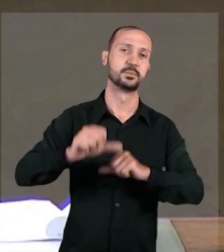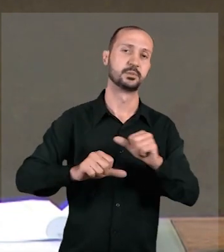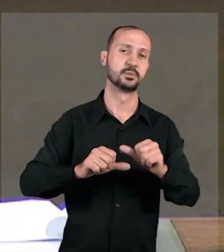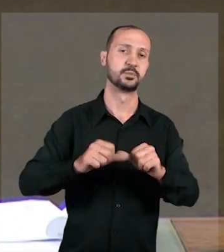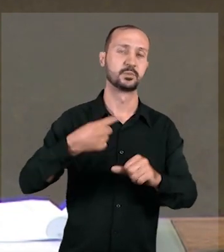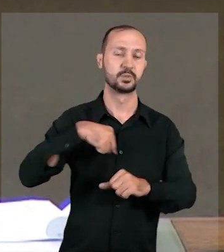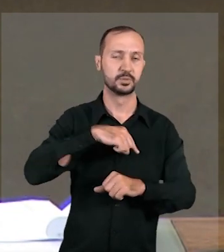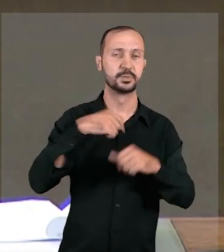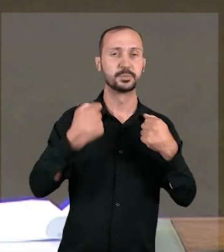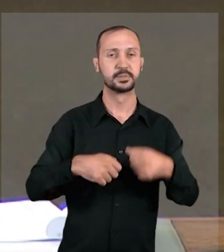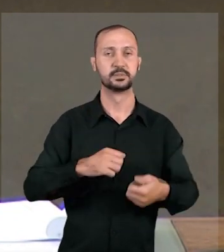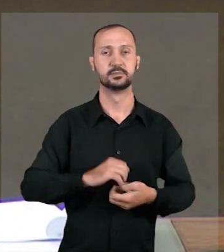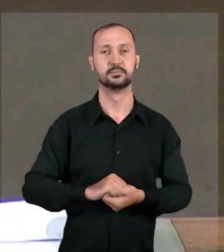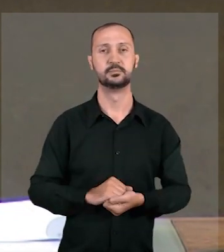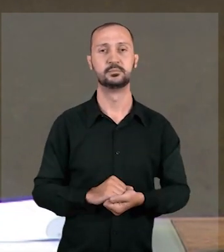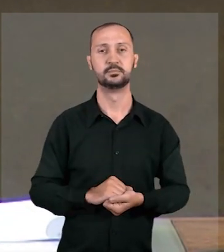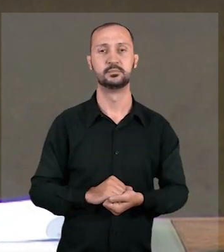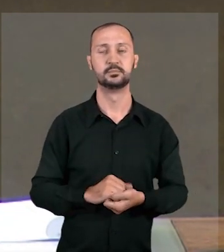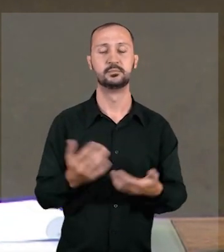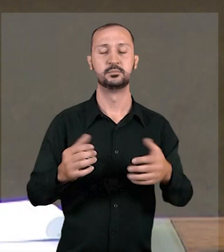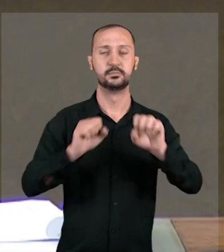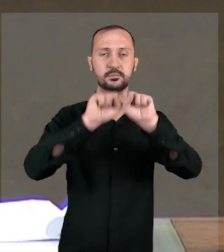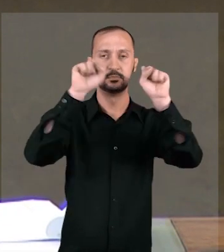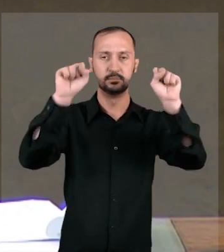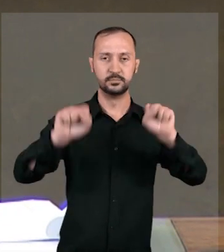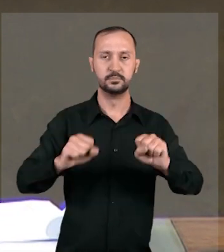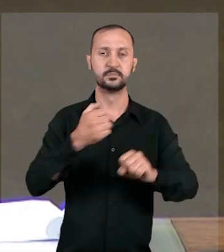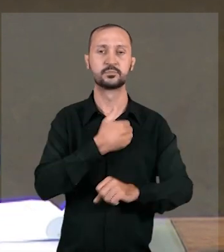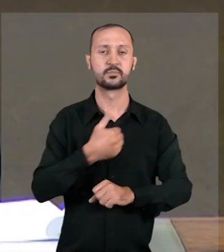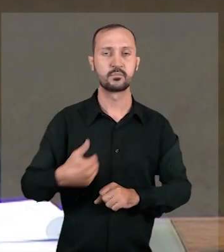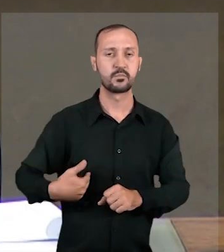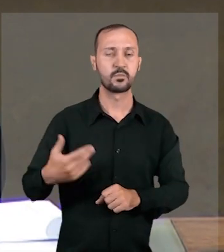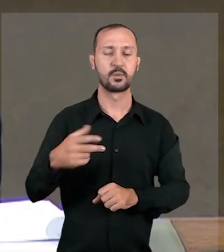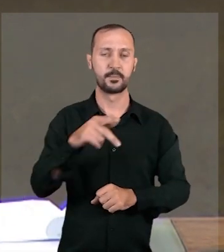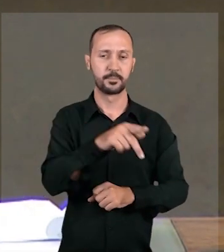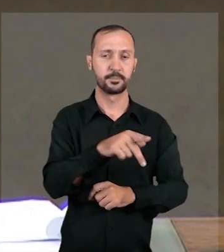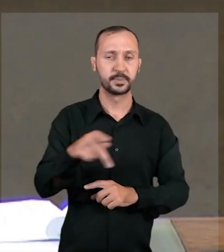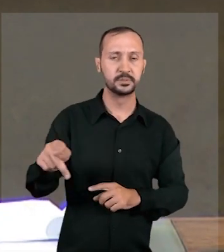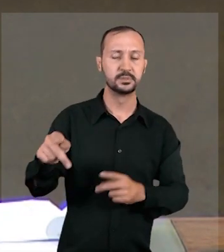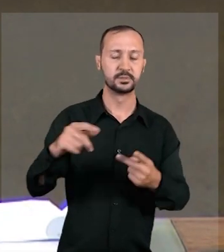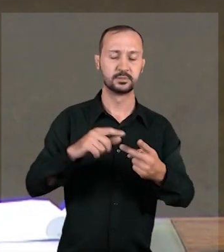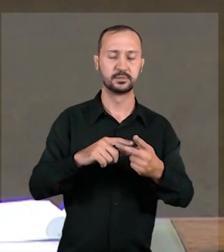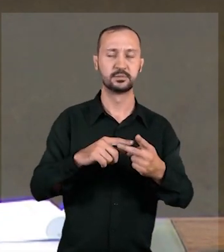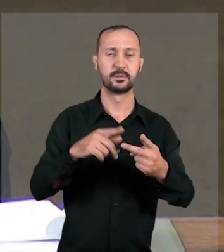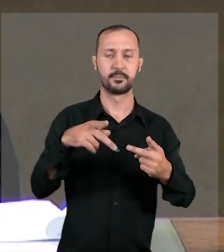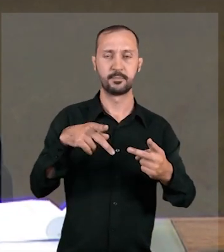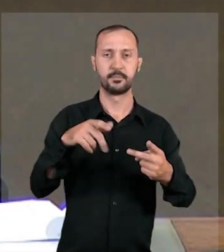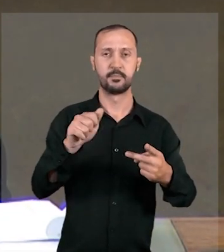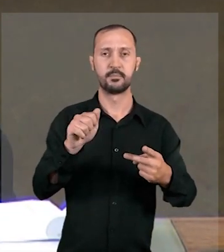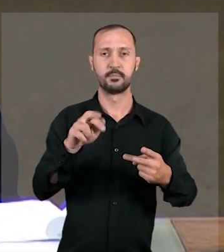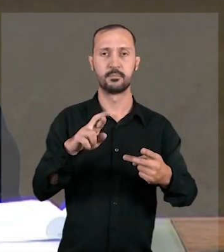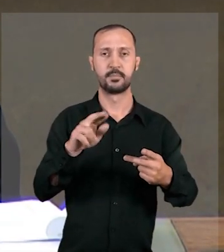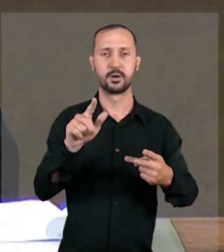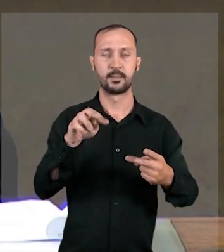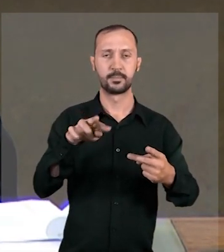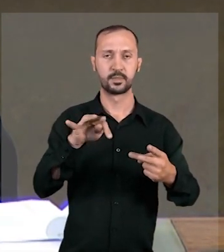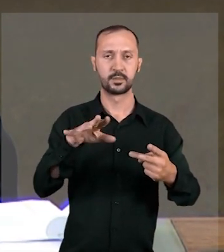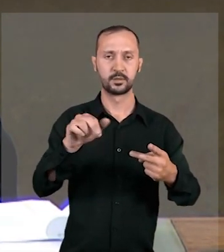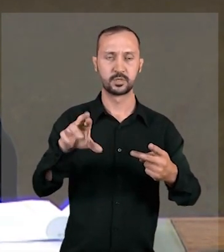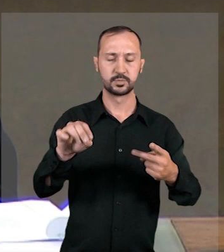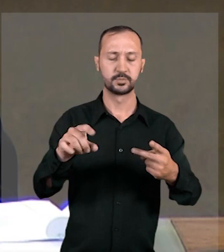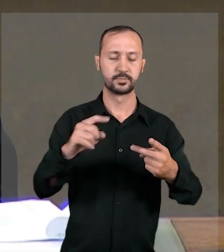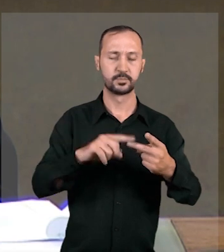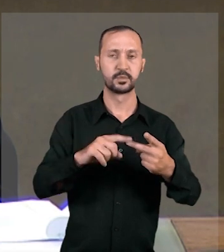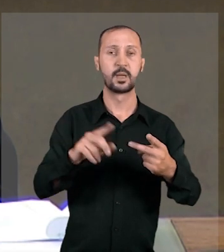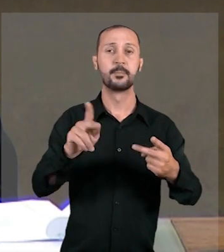que precisamos fazer. Quanto ao sistema de governo, a questão do presidencialismo e parlamentarismo, que foi o tema da professora